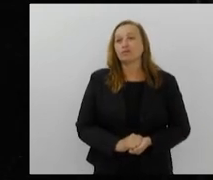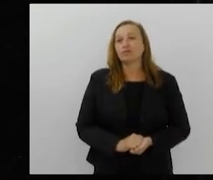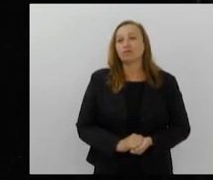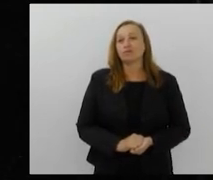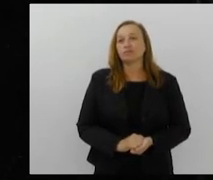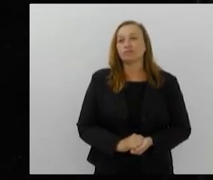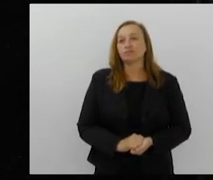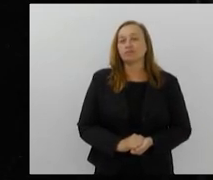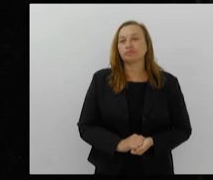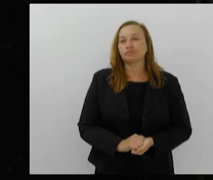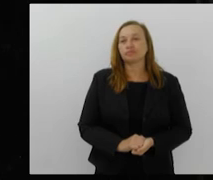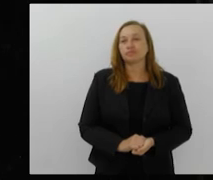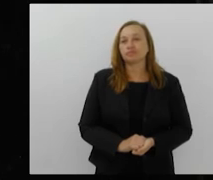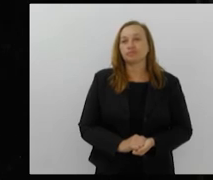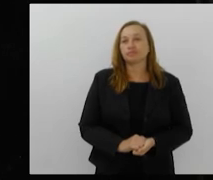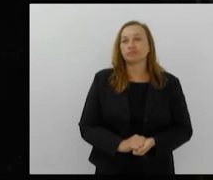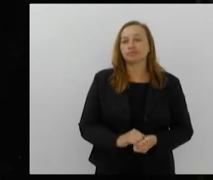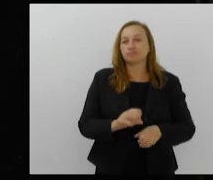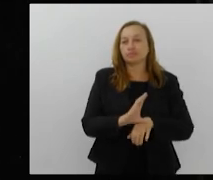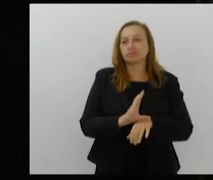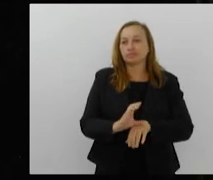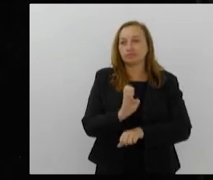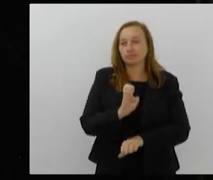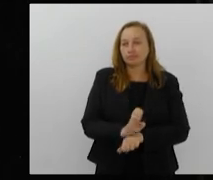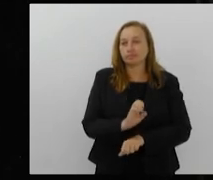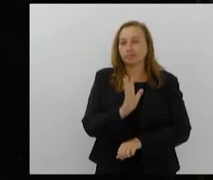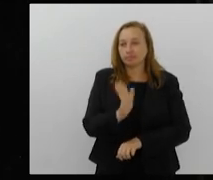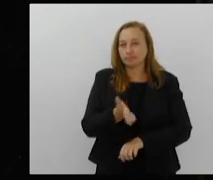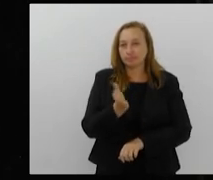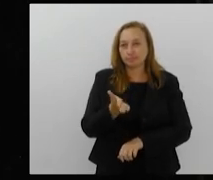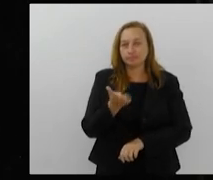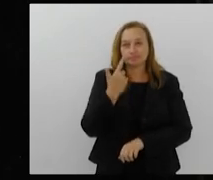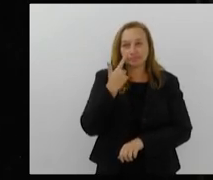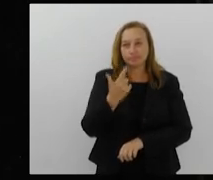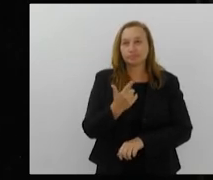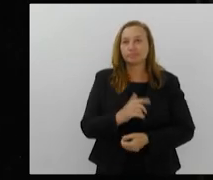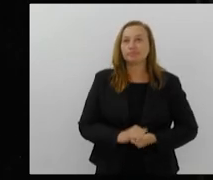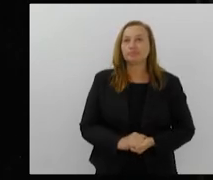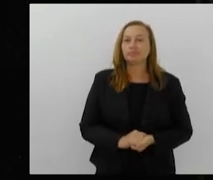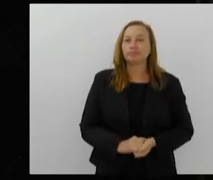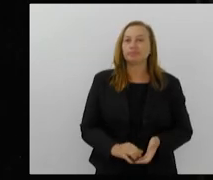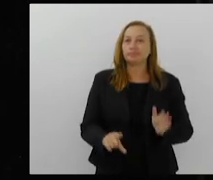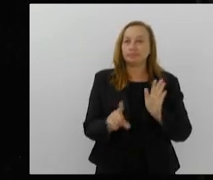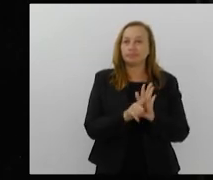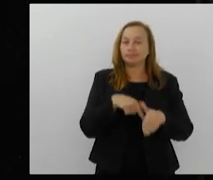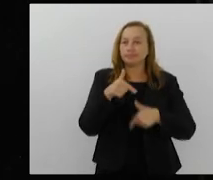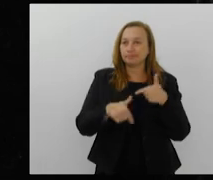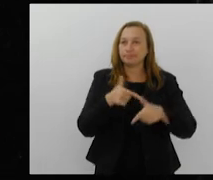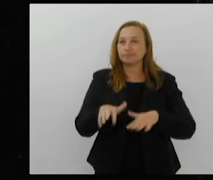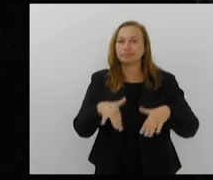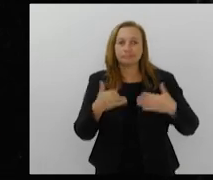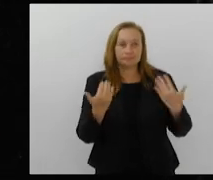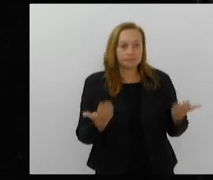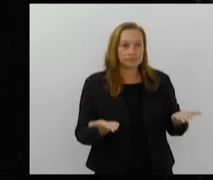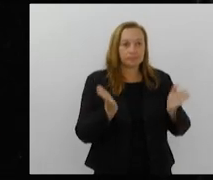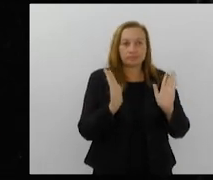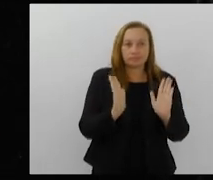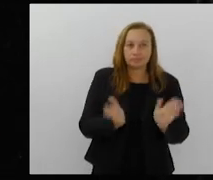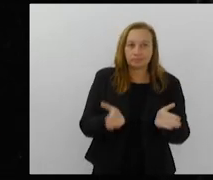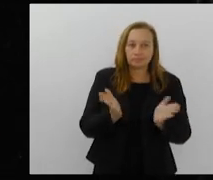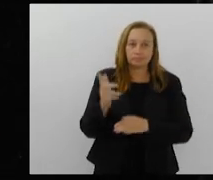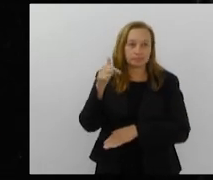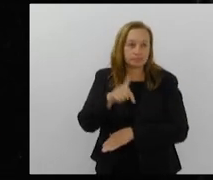prevê na Constituição do Estado, que já prevê, inclusive, nas leis trabalhistas. Então, hoje aqui,